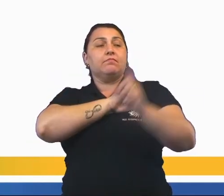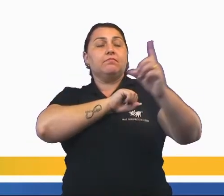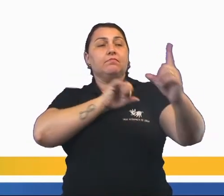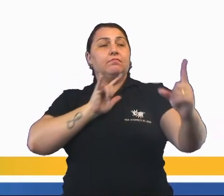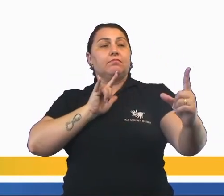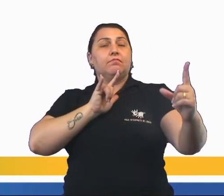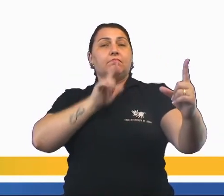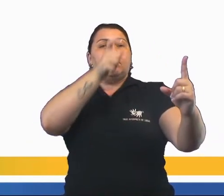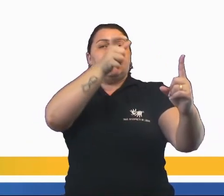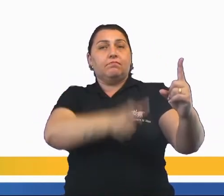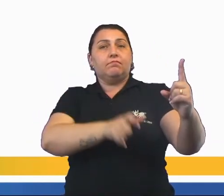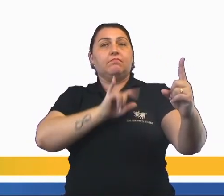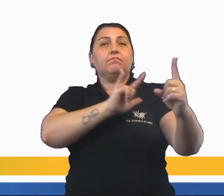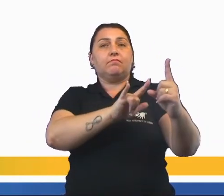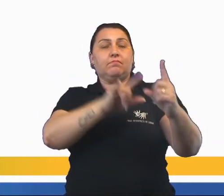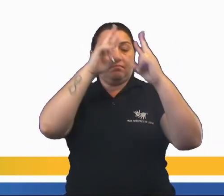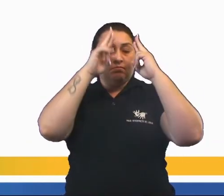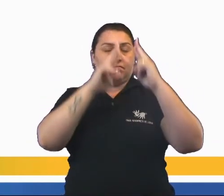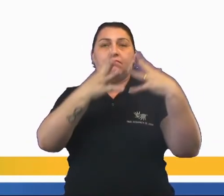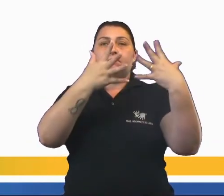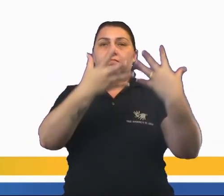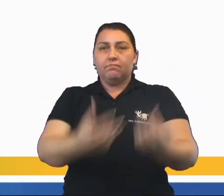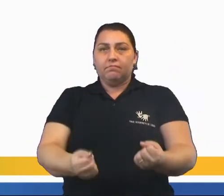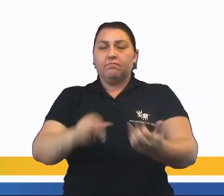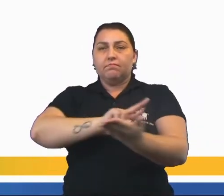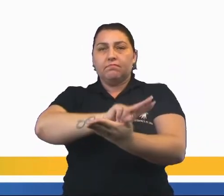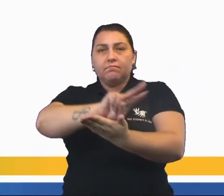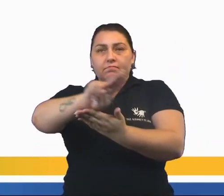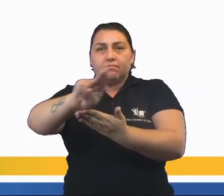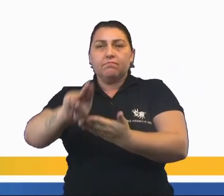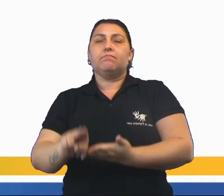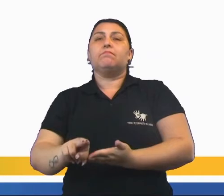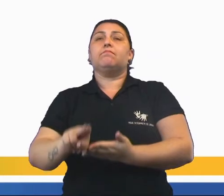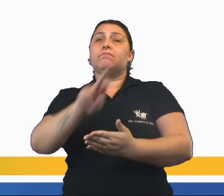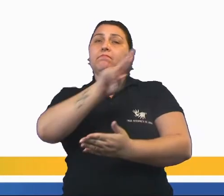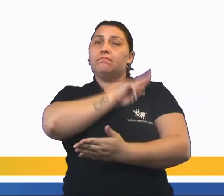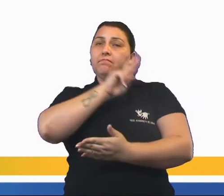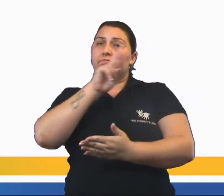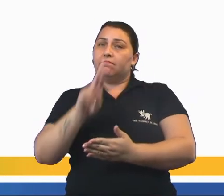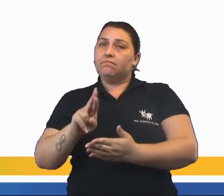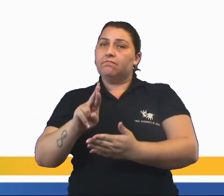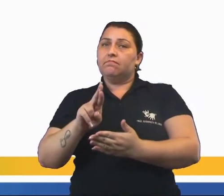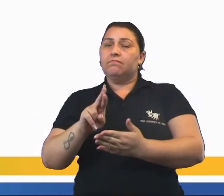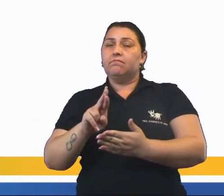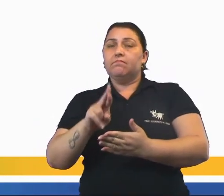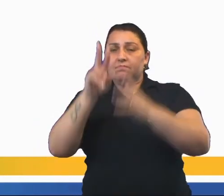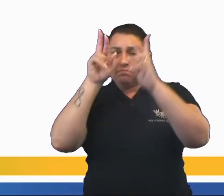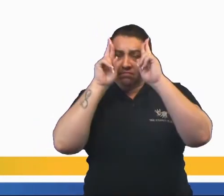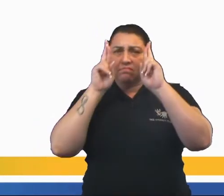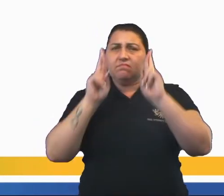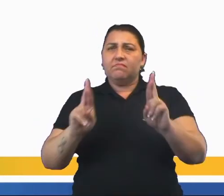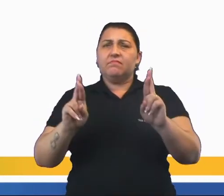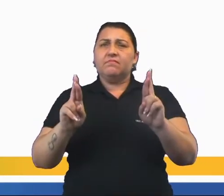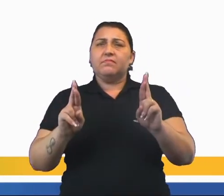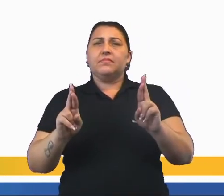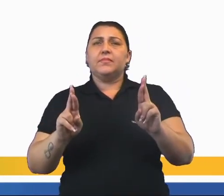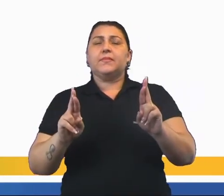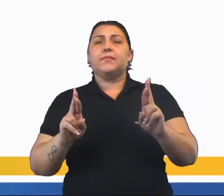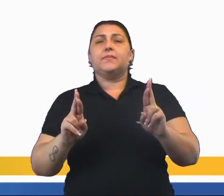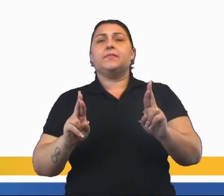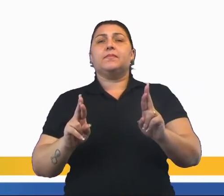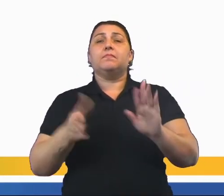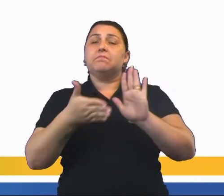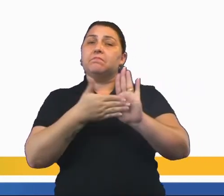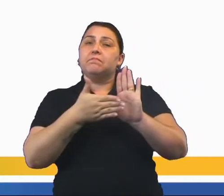o respeito ao outro, é a aceitação da diversidade. Se é uma diversidade religiosa, a religião, as religiões